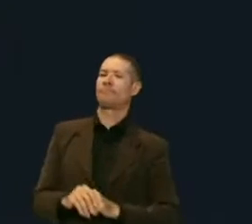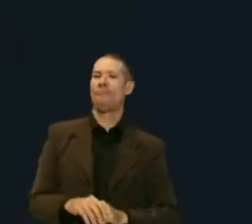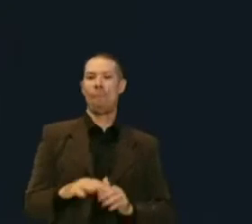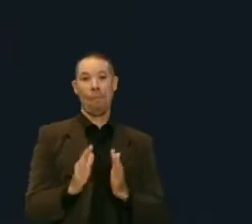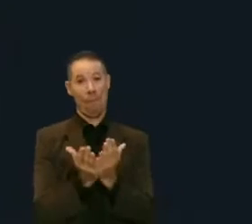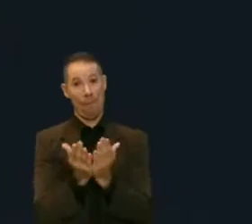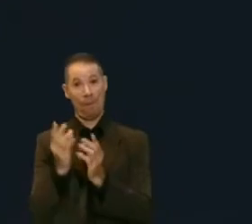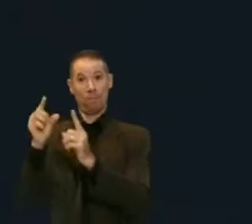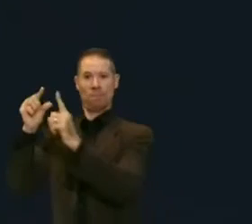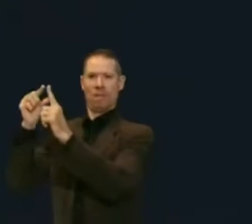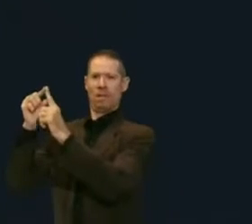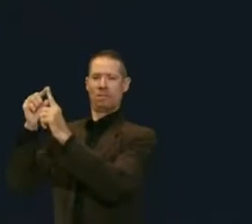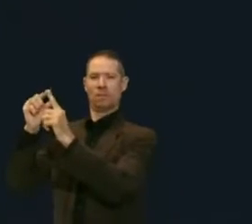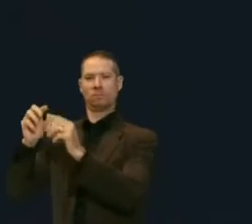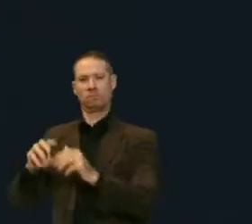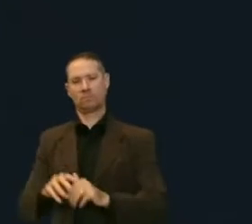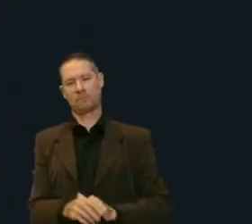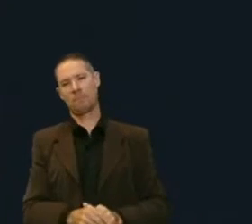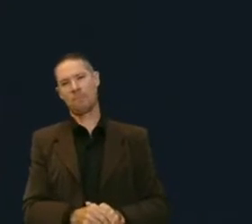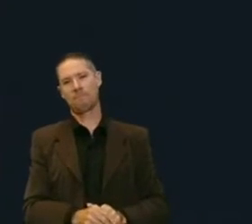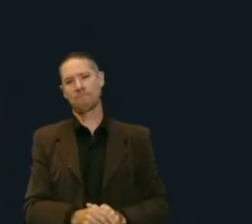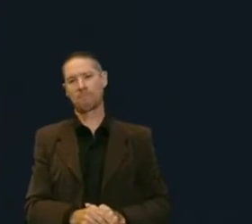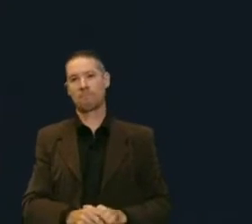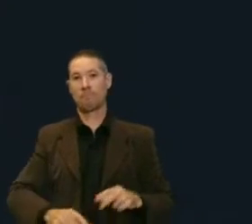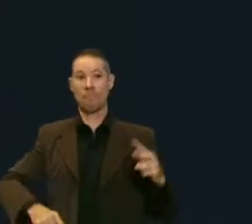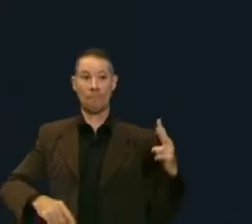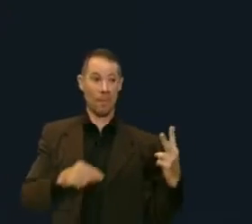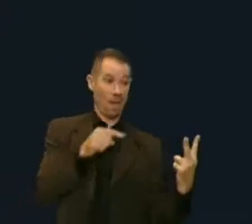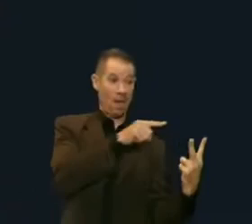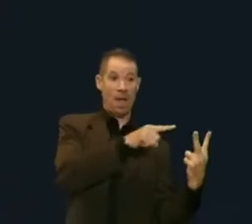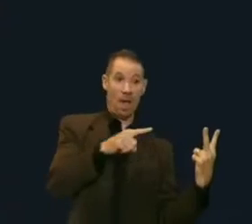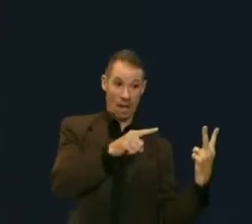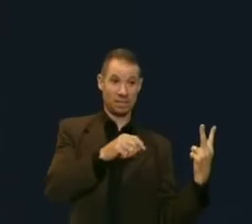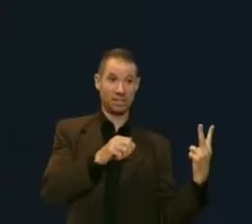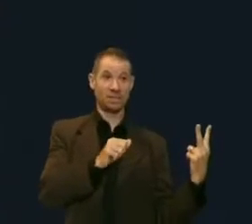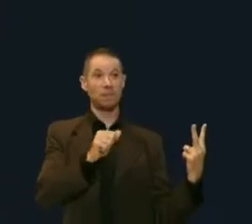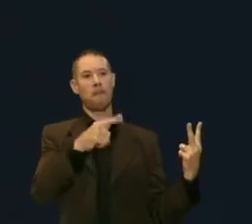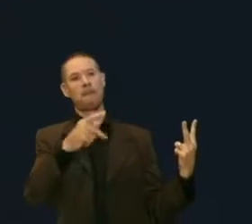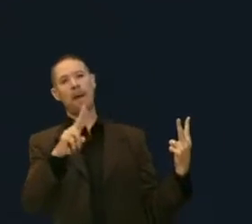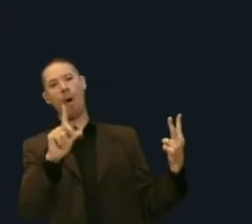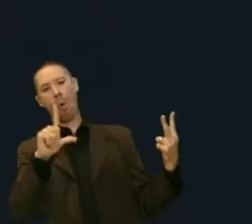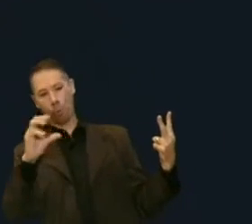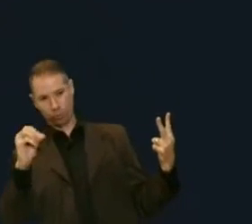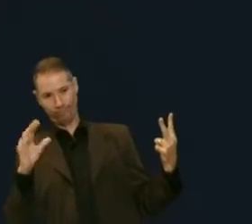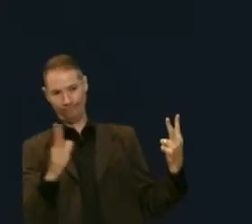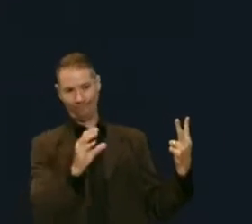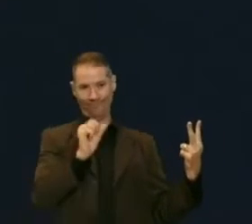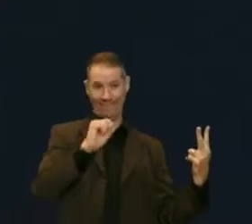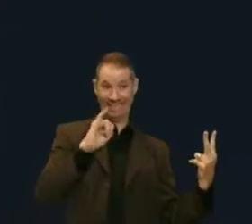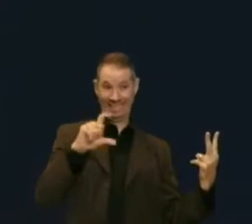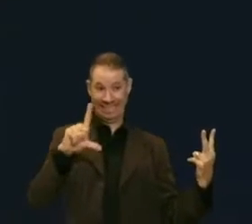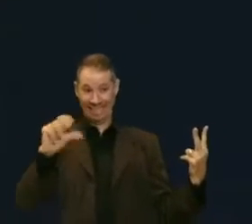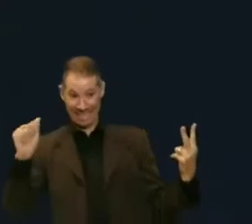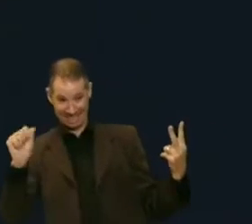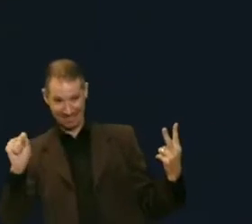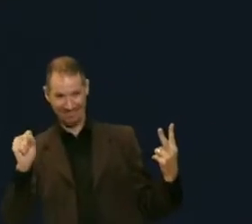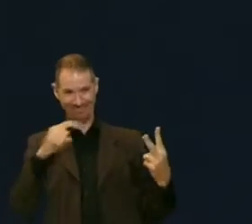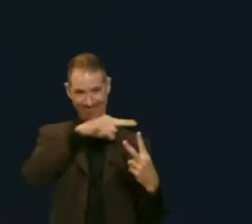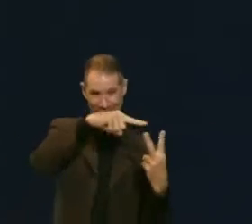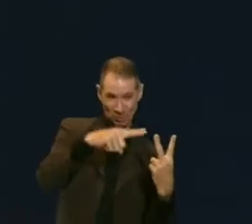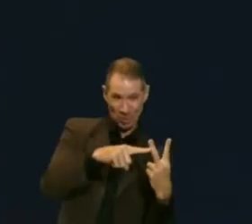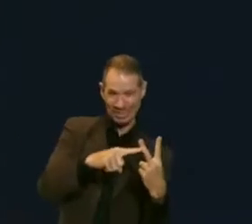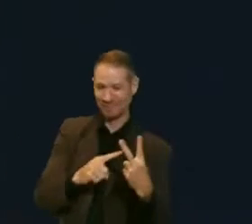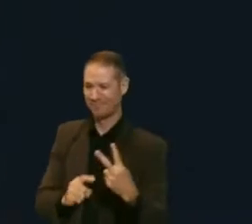A palavra de Deus vai dizer que eles oravam e adoravam no interior do cárcere.